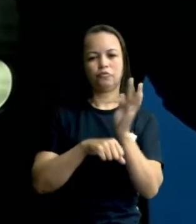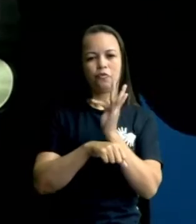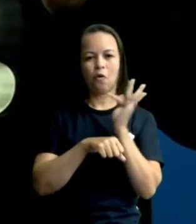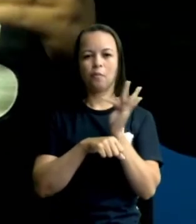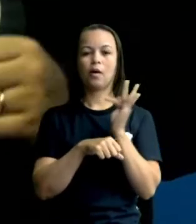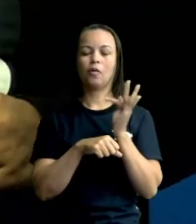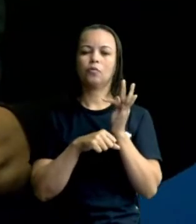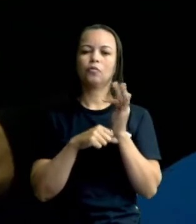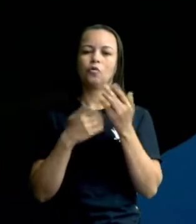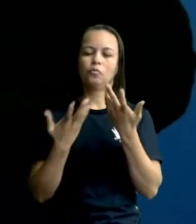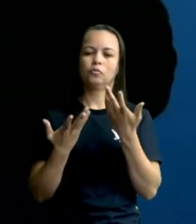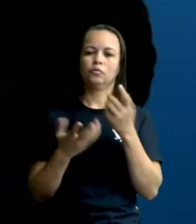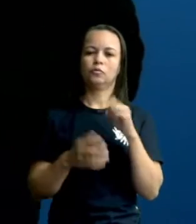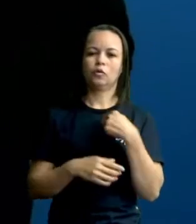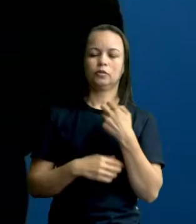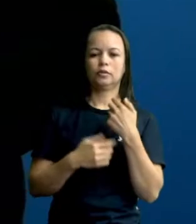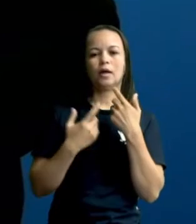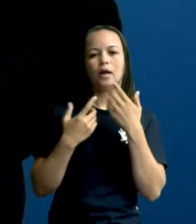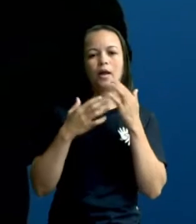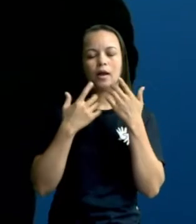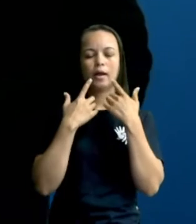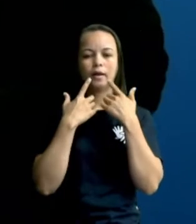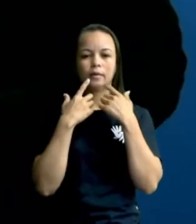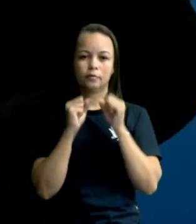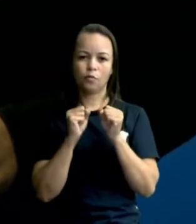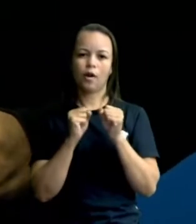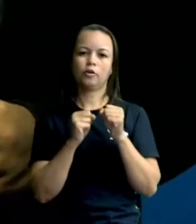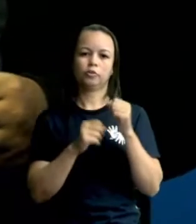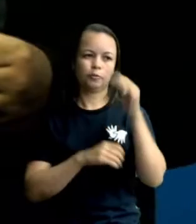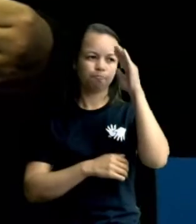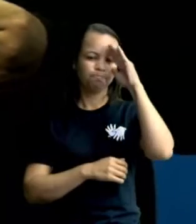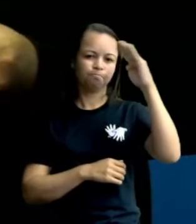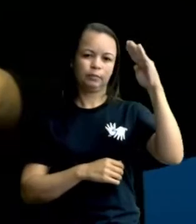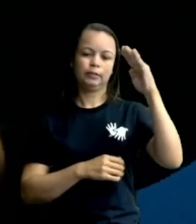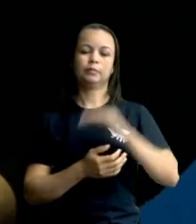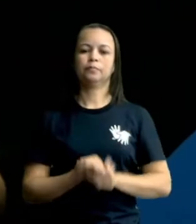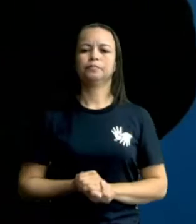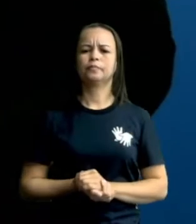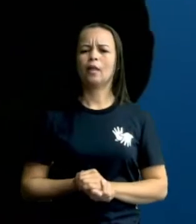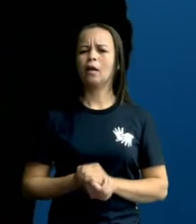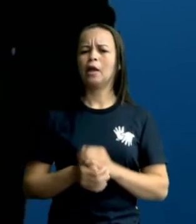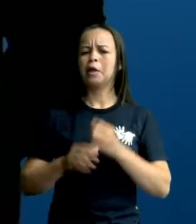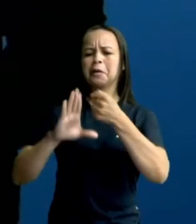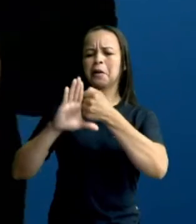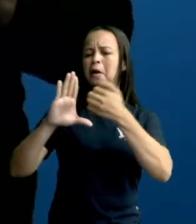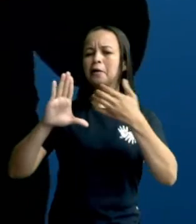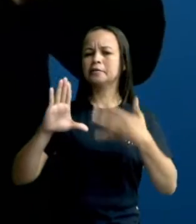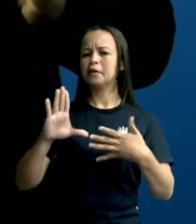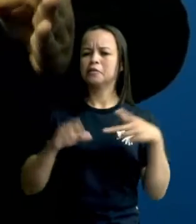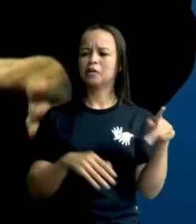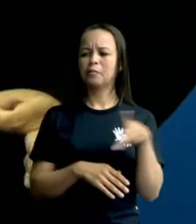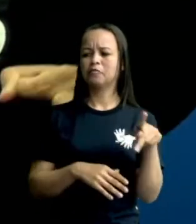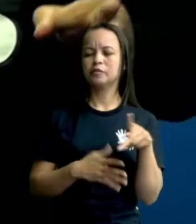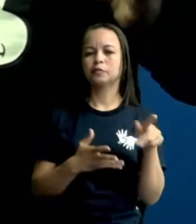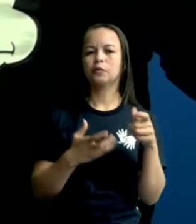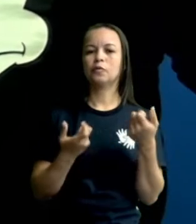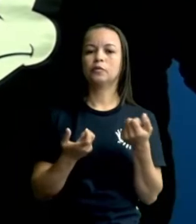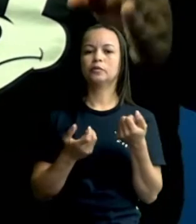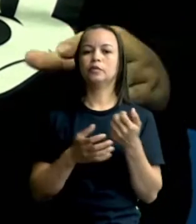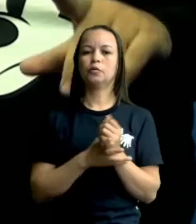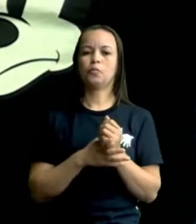formal como nossa linguagem principal, tá bom? E quais as características, professor, de uma